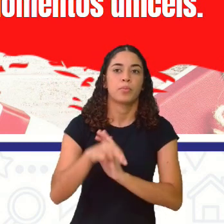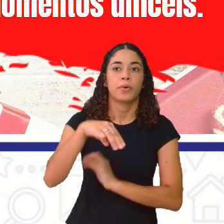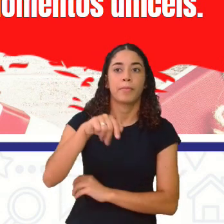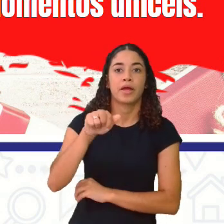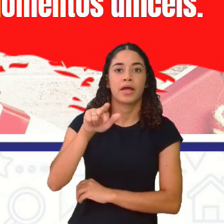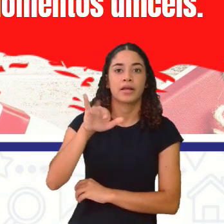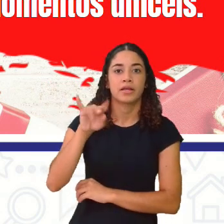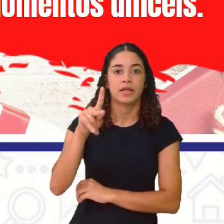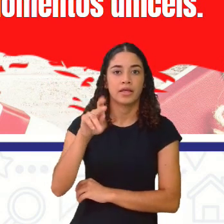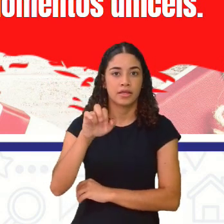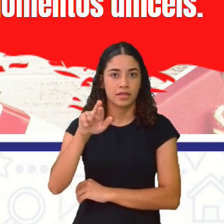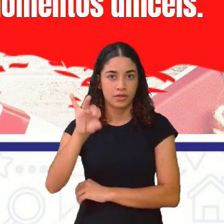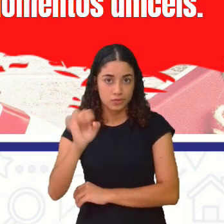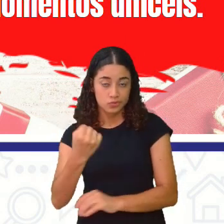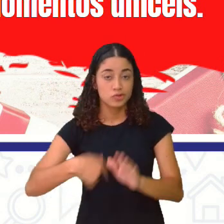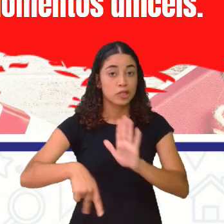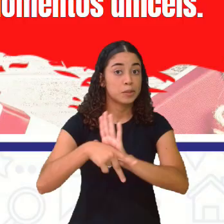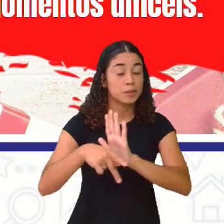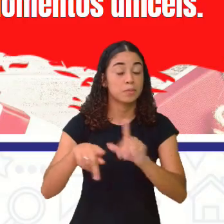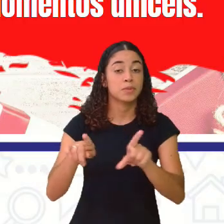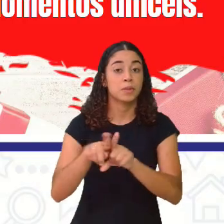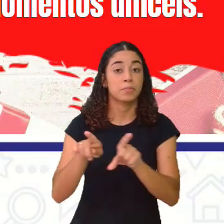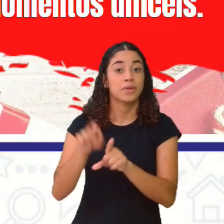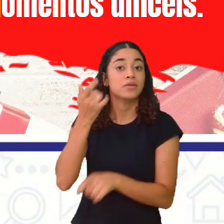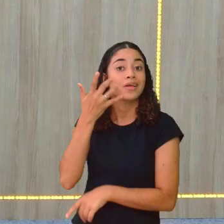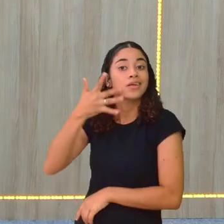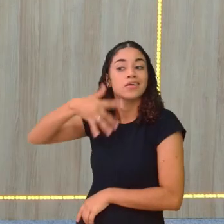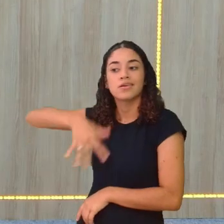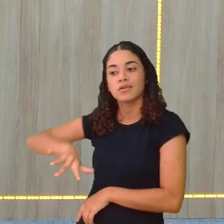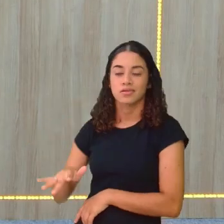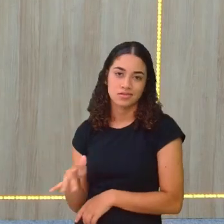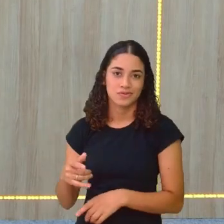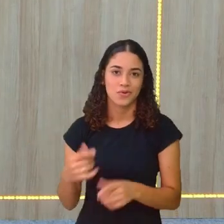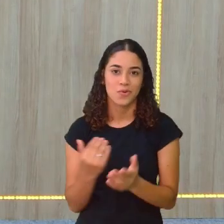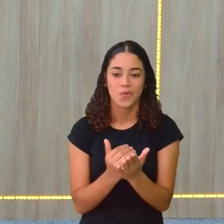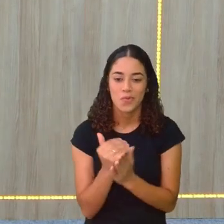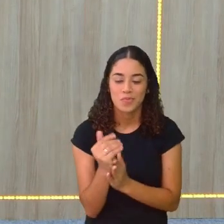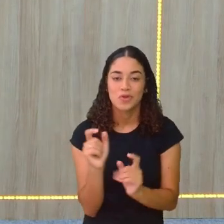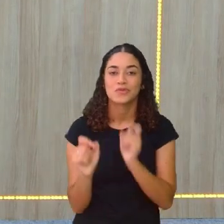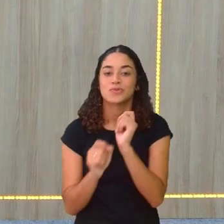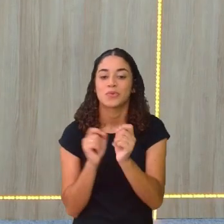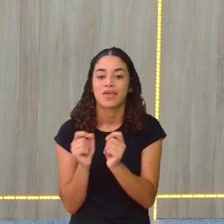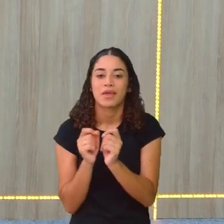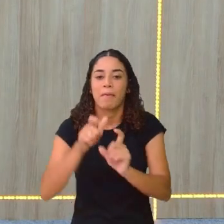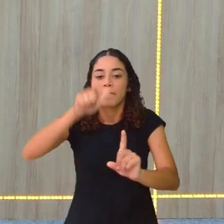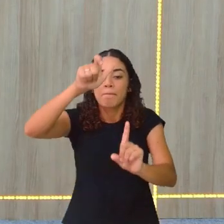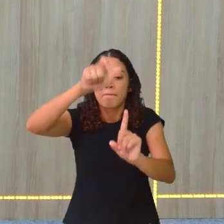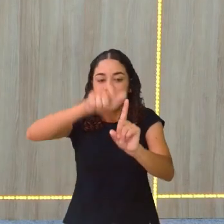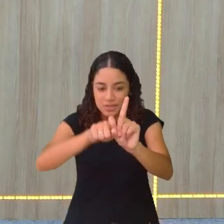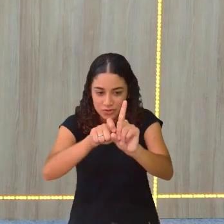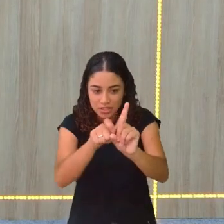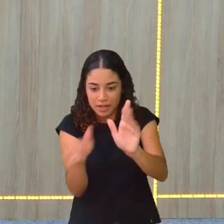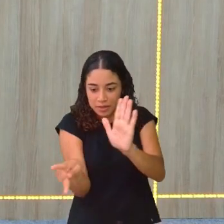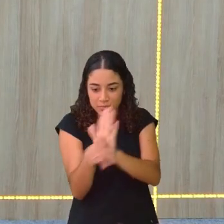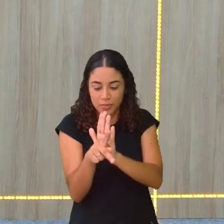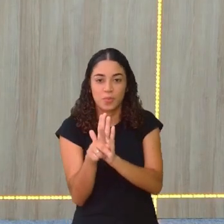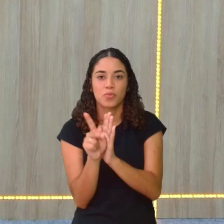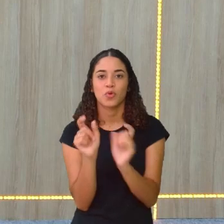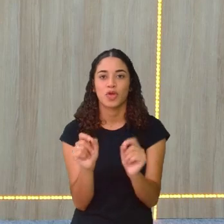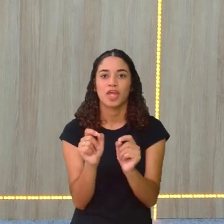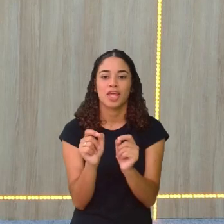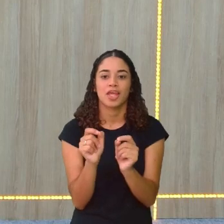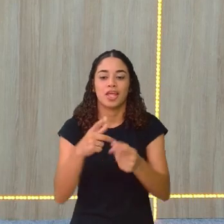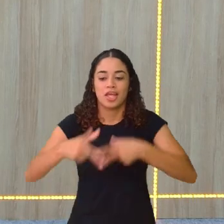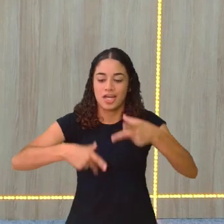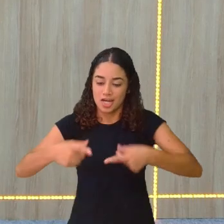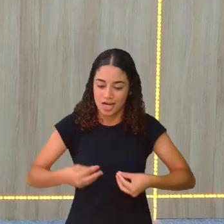partir daí, ó, que começa a surgir a ideia do São Nicolau como aquele bom velhinho que entregava